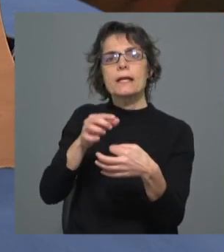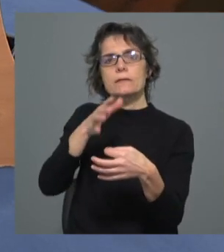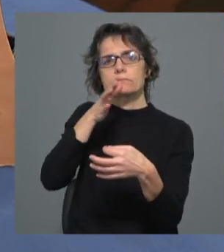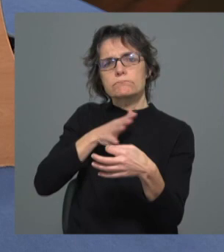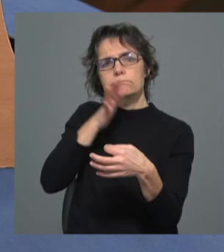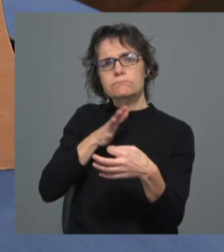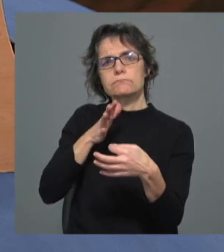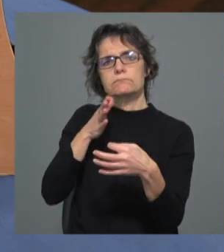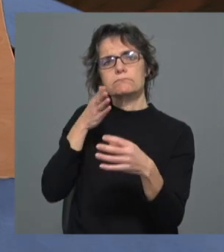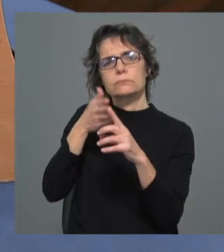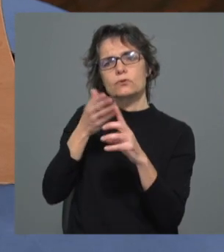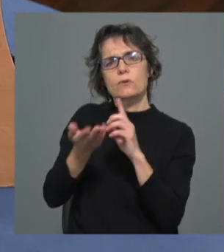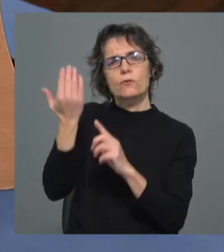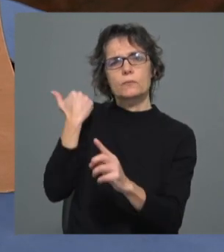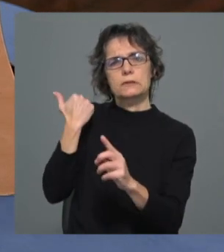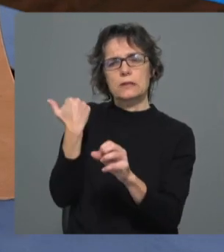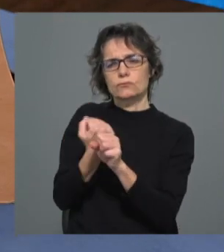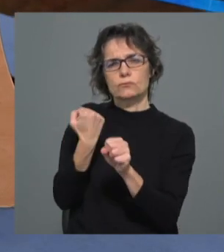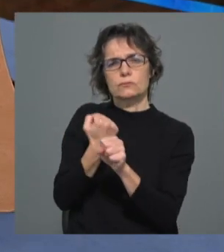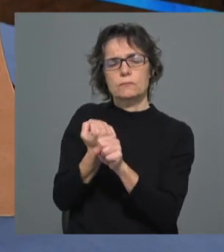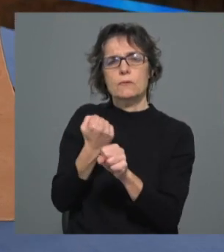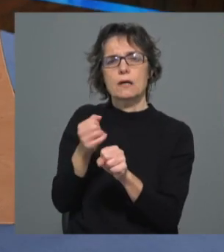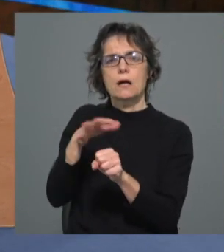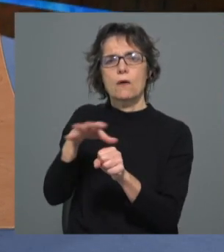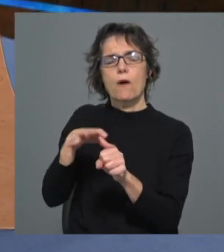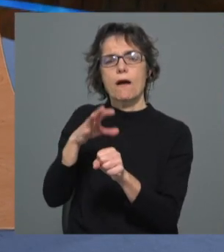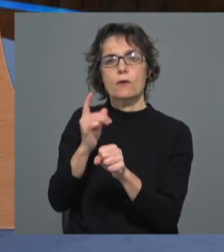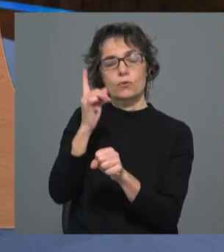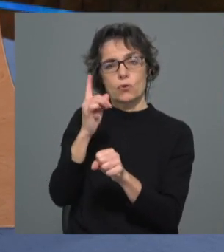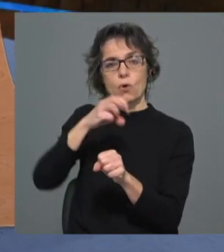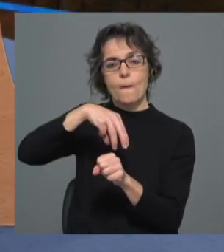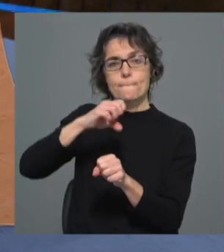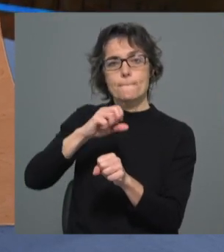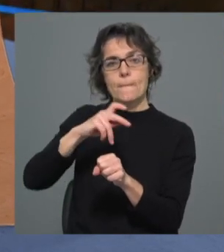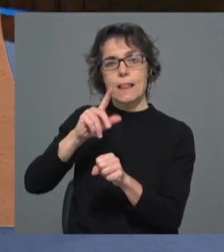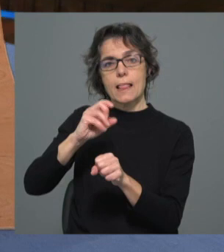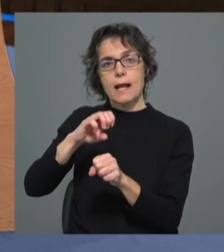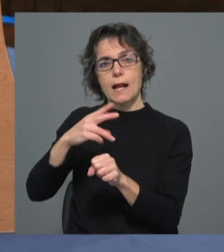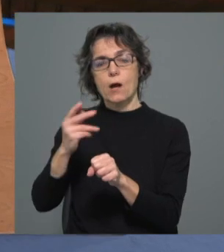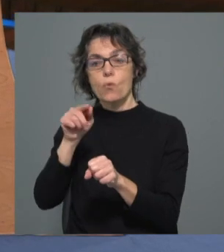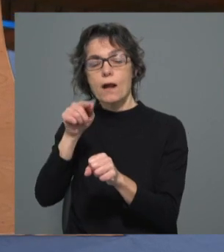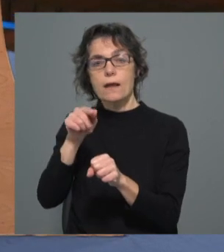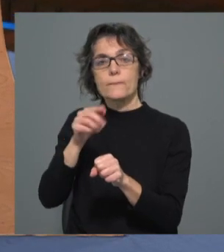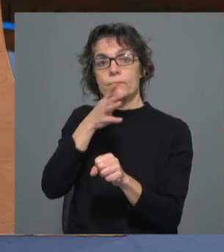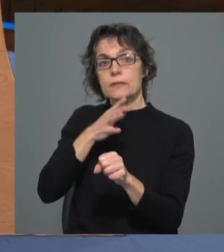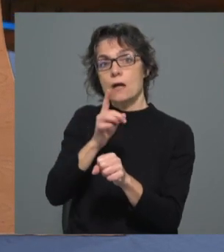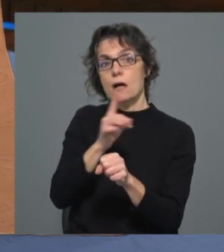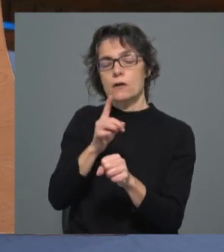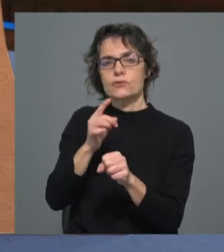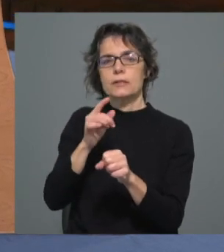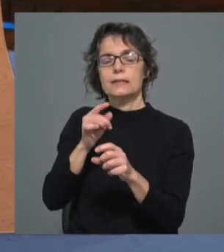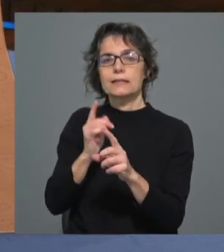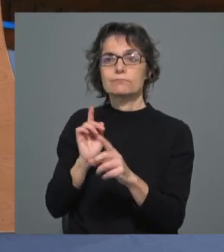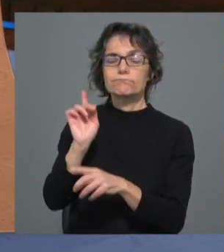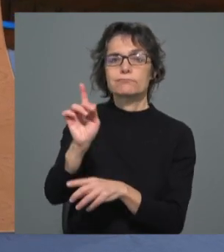a trabalhar, sobretudo na zona norte de Malacau, que a um certo ponto foram ao bispo e pediram: